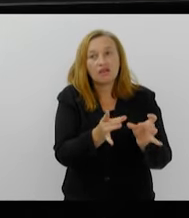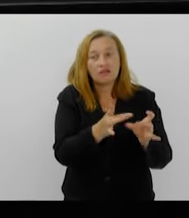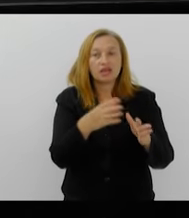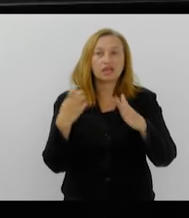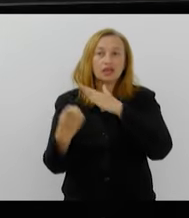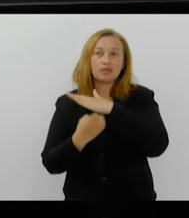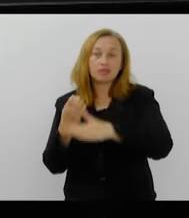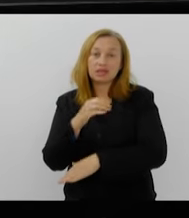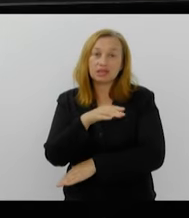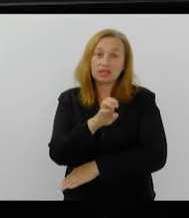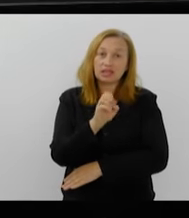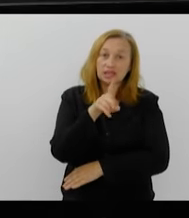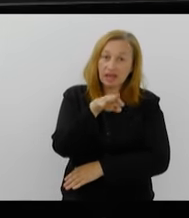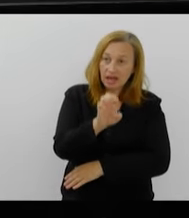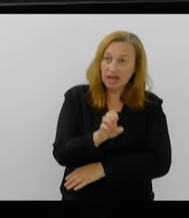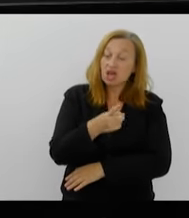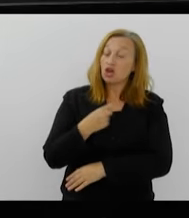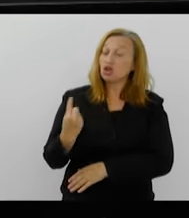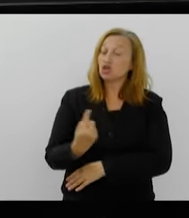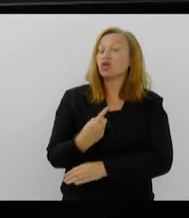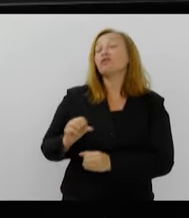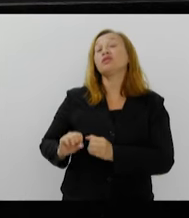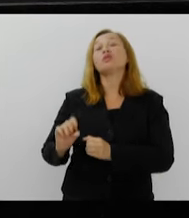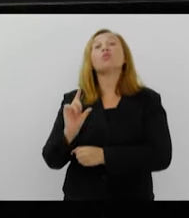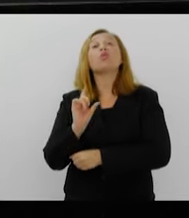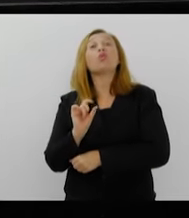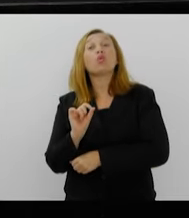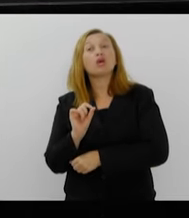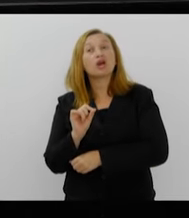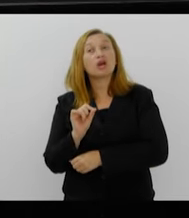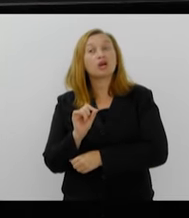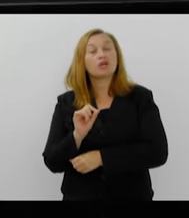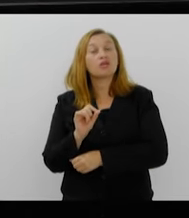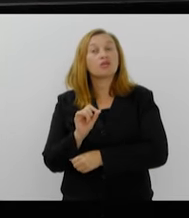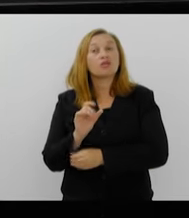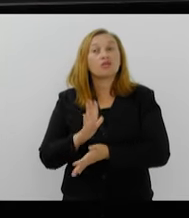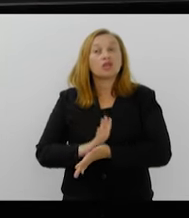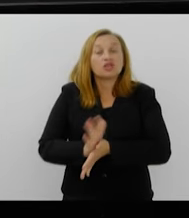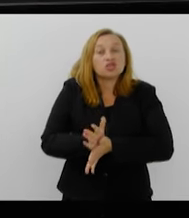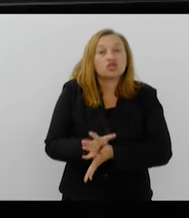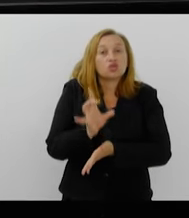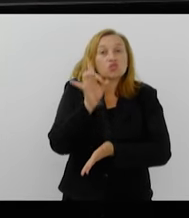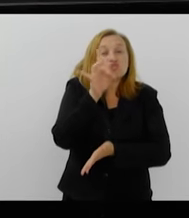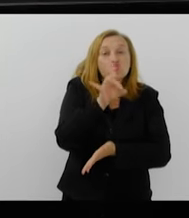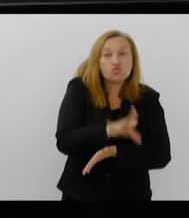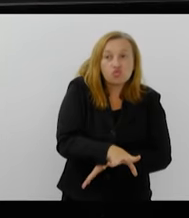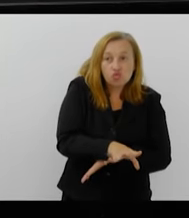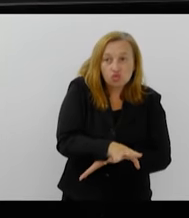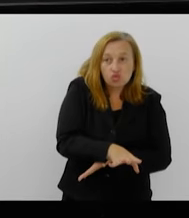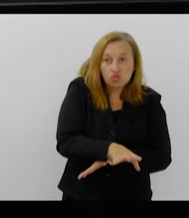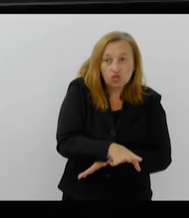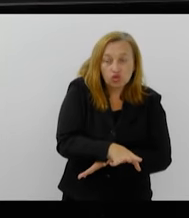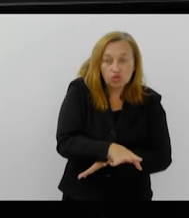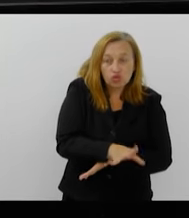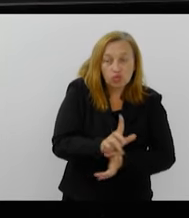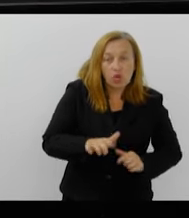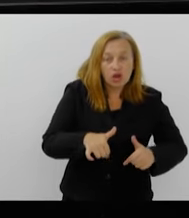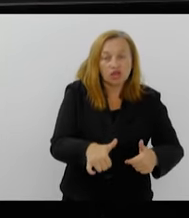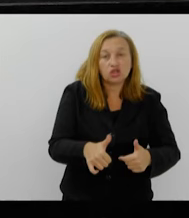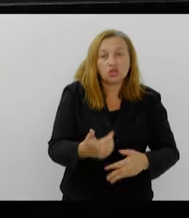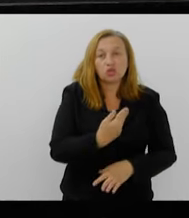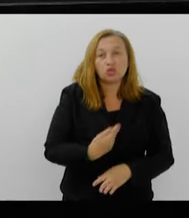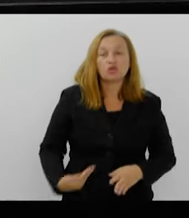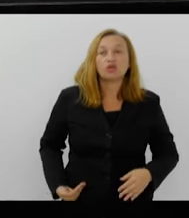SEDAE. E o que nós fizemos aqui foi destruir o último ativo do governo do Estado do Rio